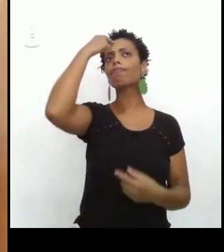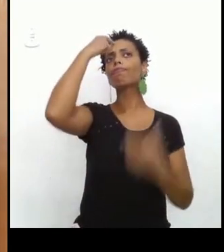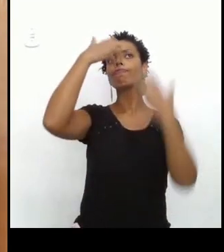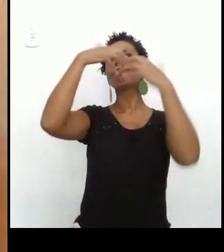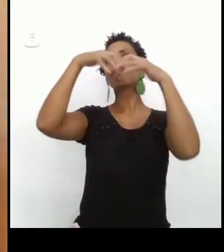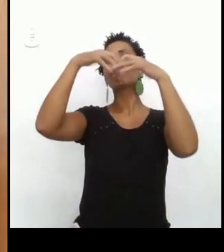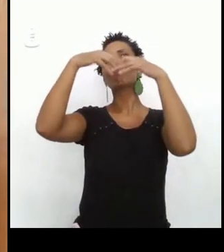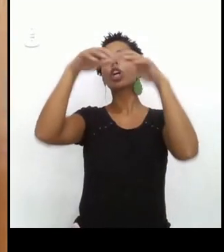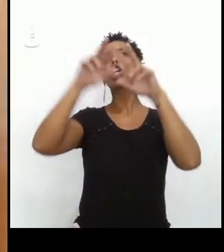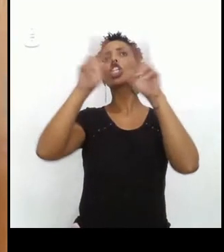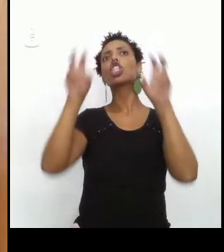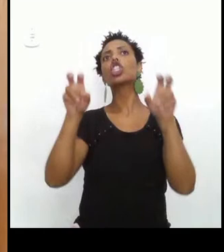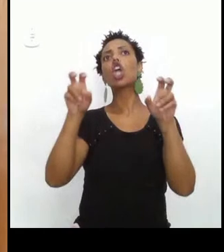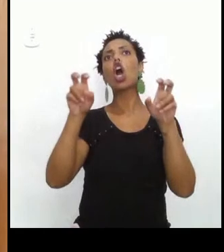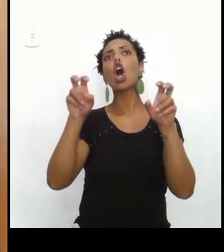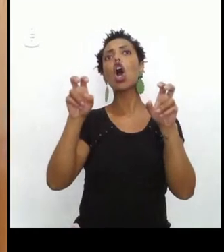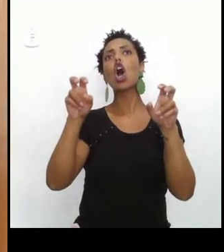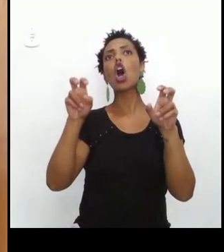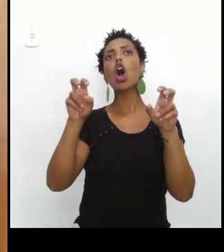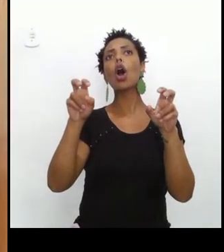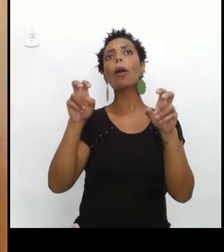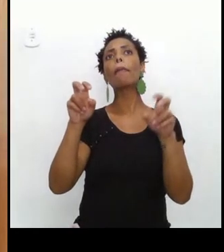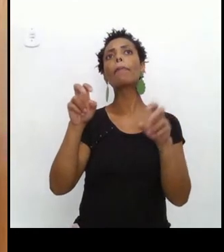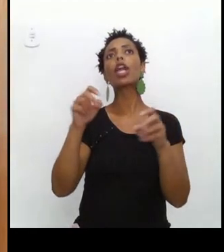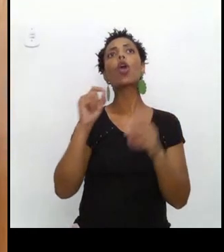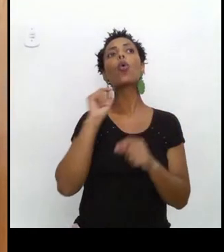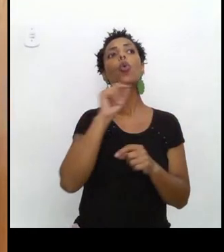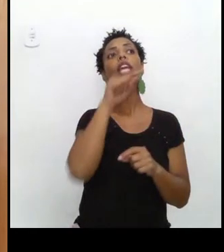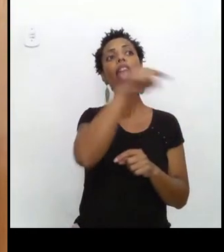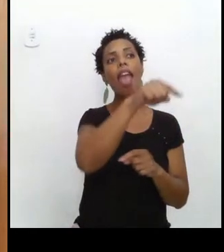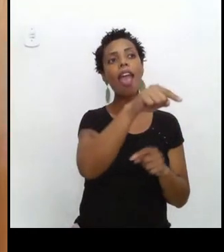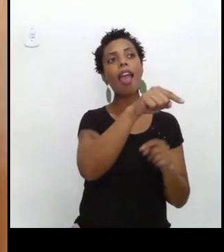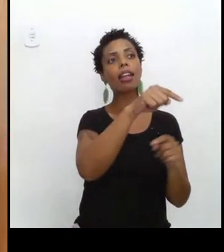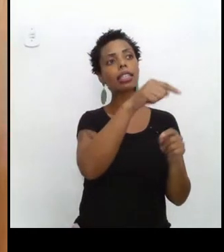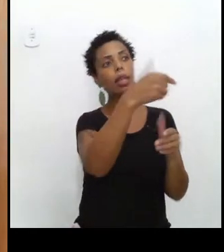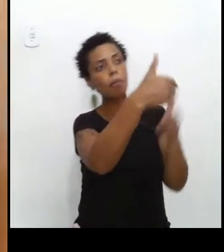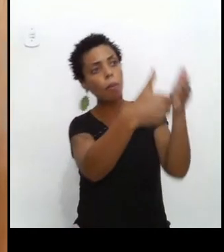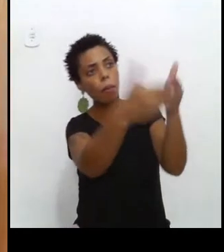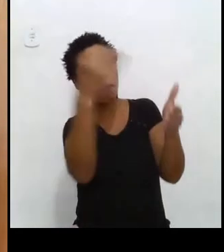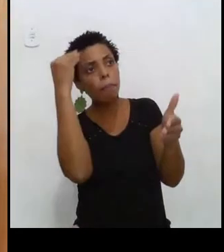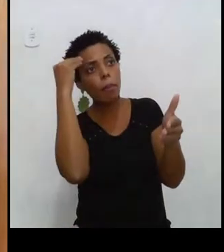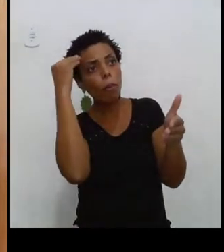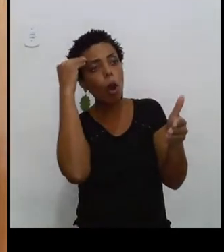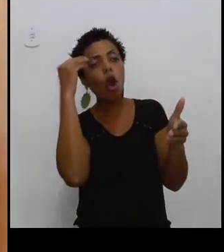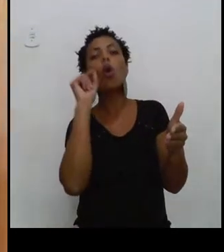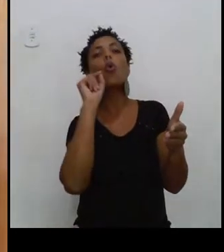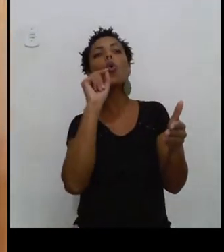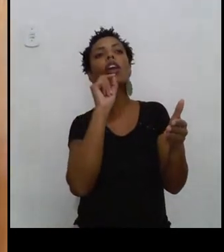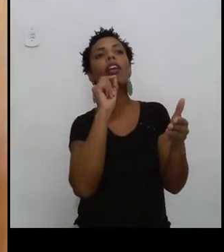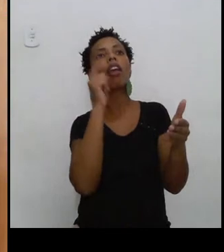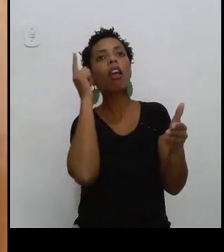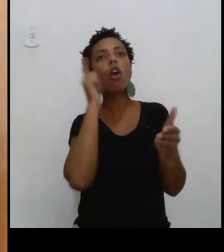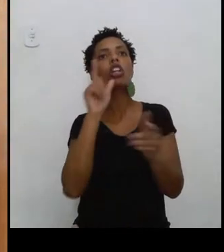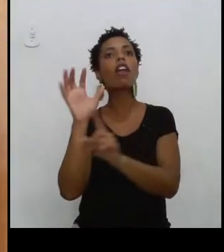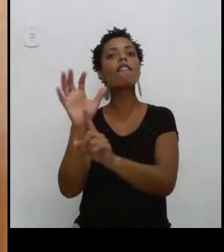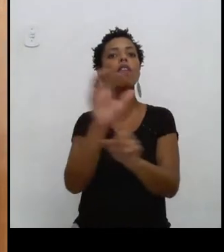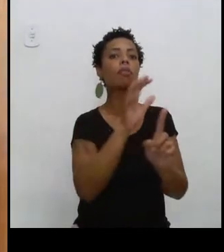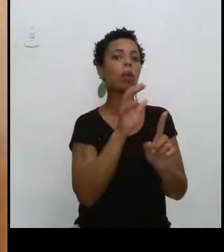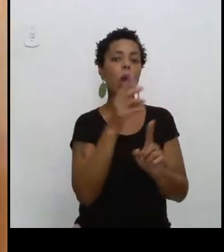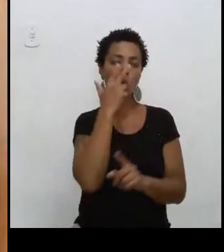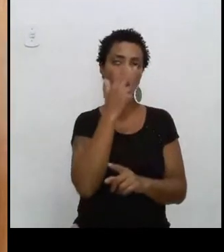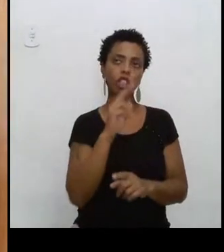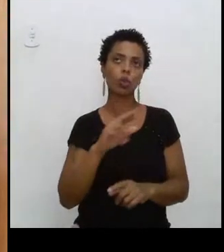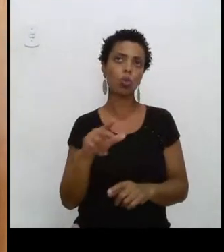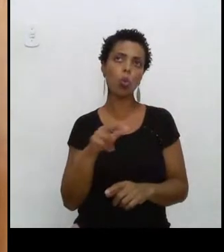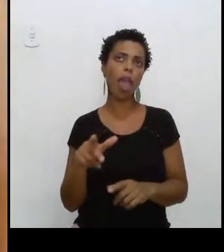implicou esta memória não é não ganhasse o econômico no microfone como André é relacionam-se não me